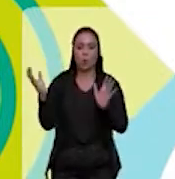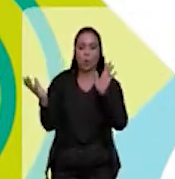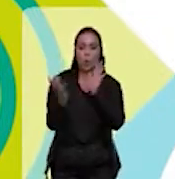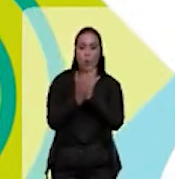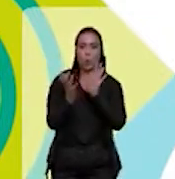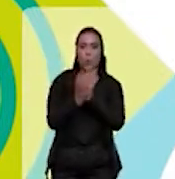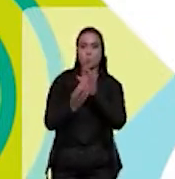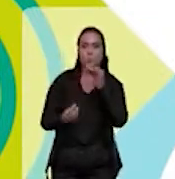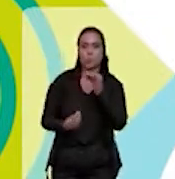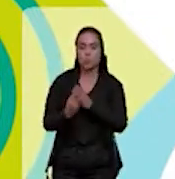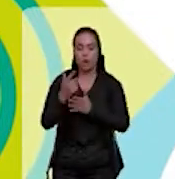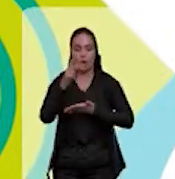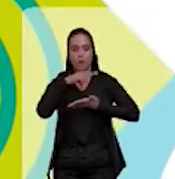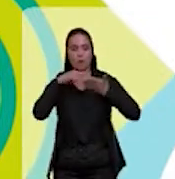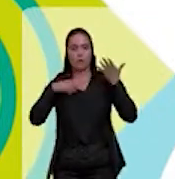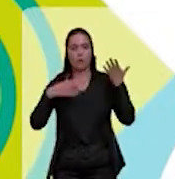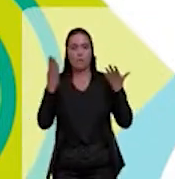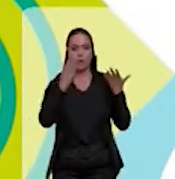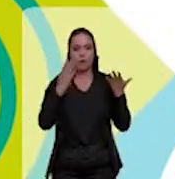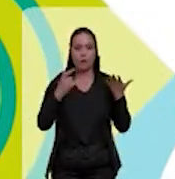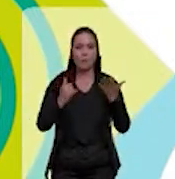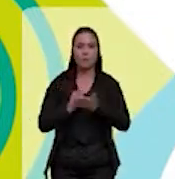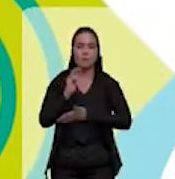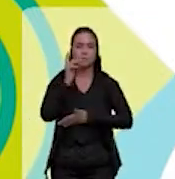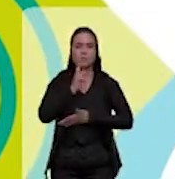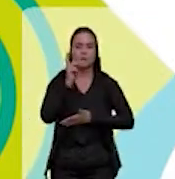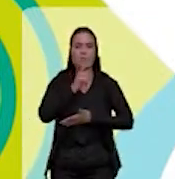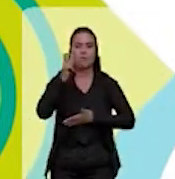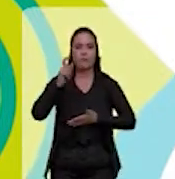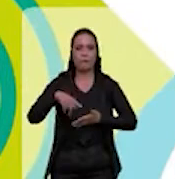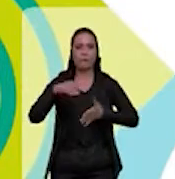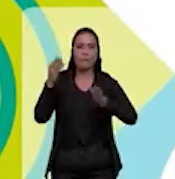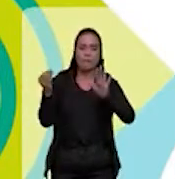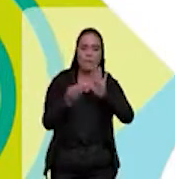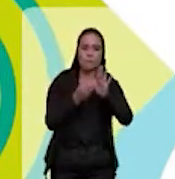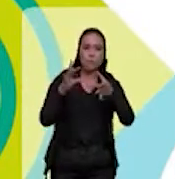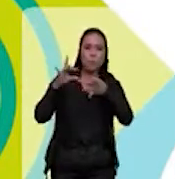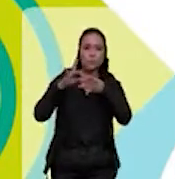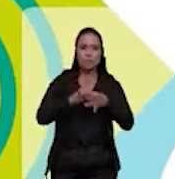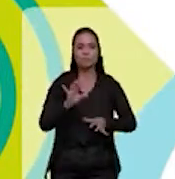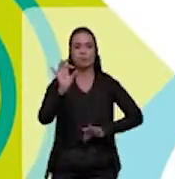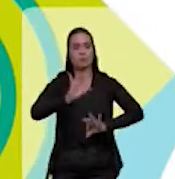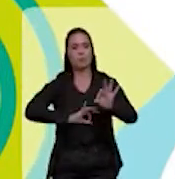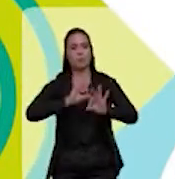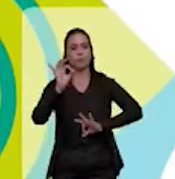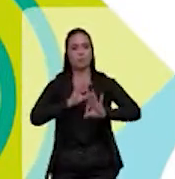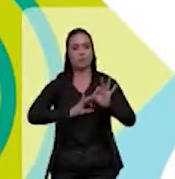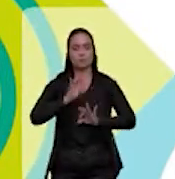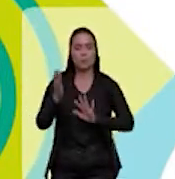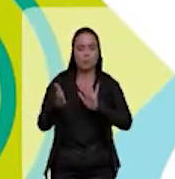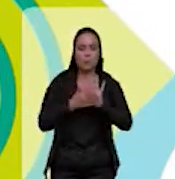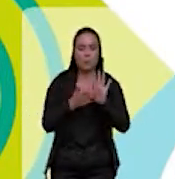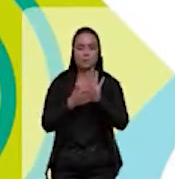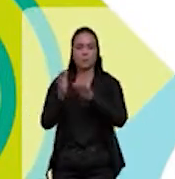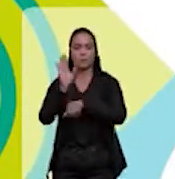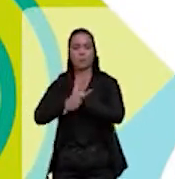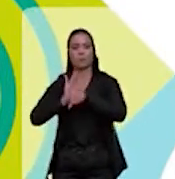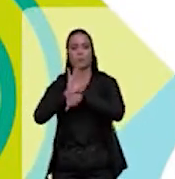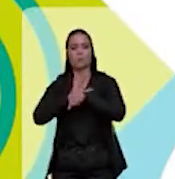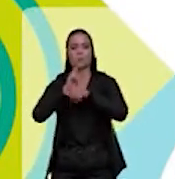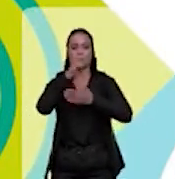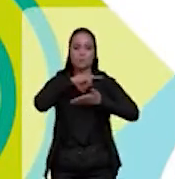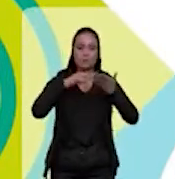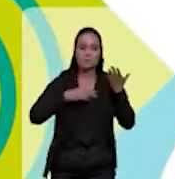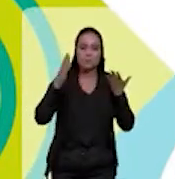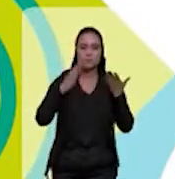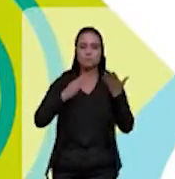de obras de literatura brasileira é importante dizer que ela se constituiu no contexto da elaboração da proposta curricular de